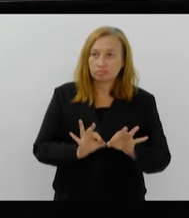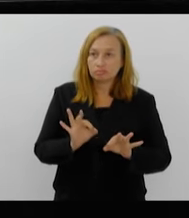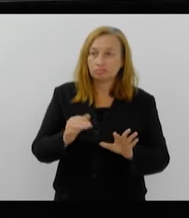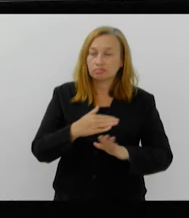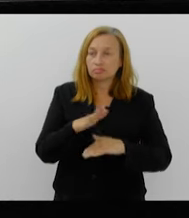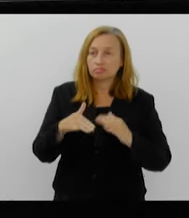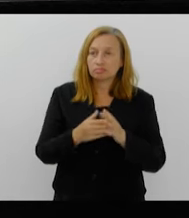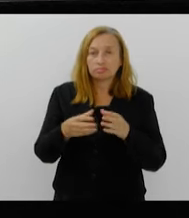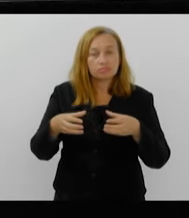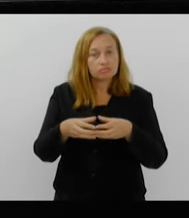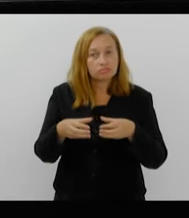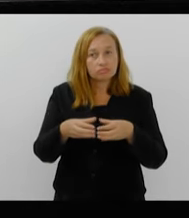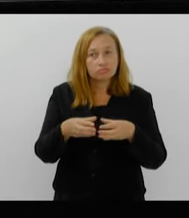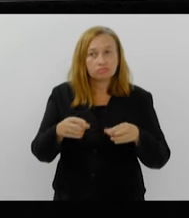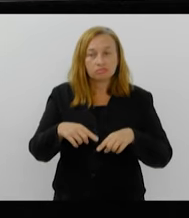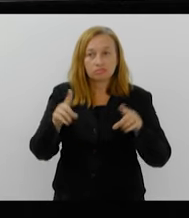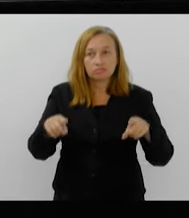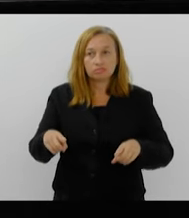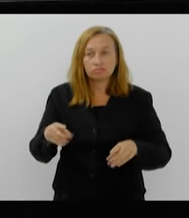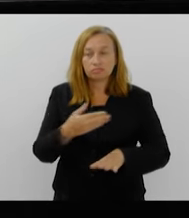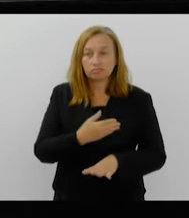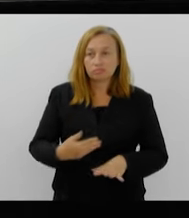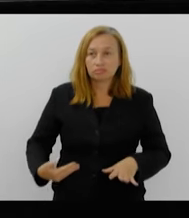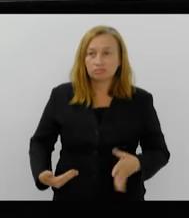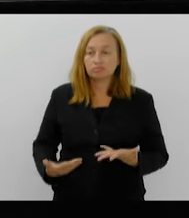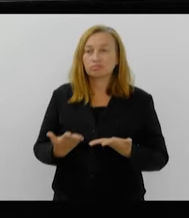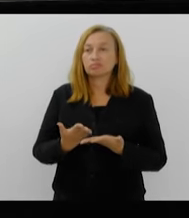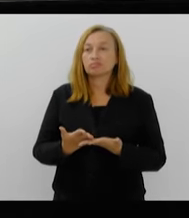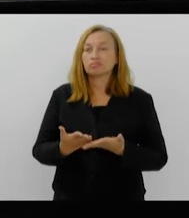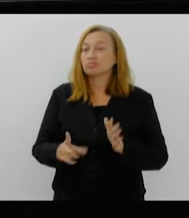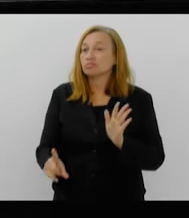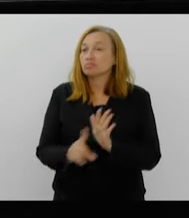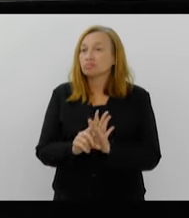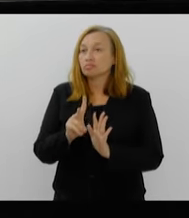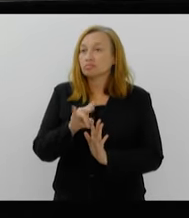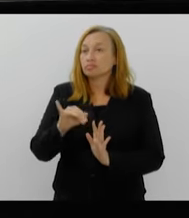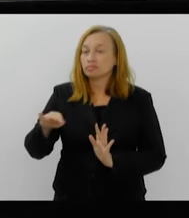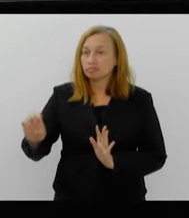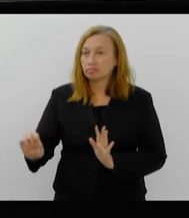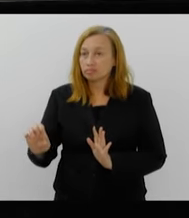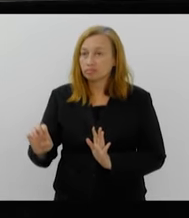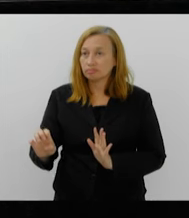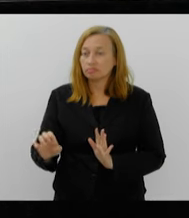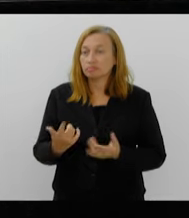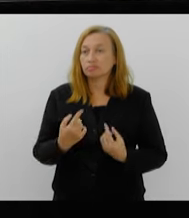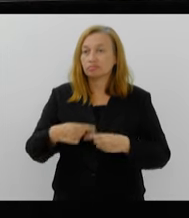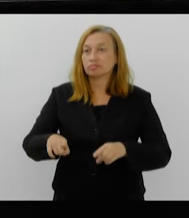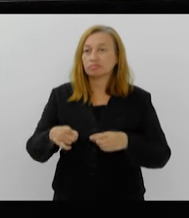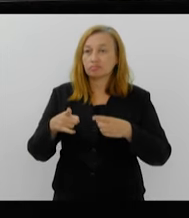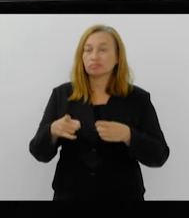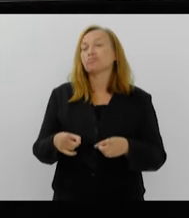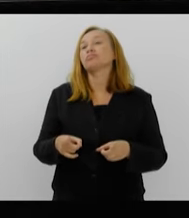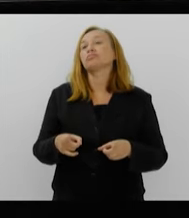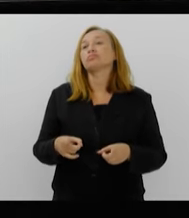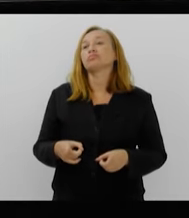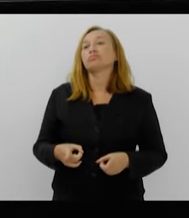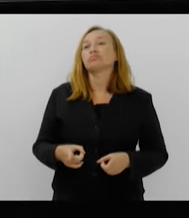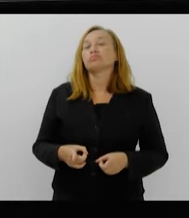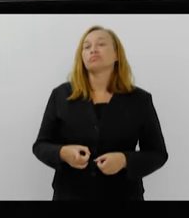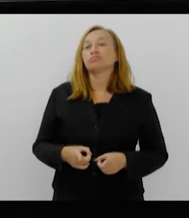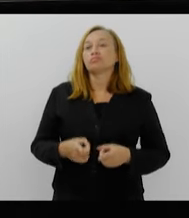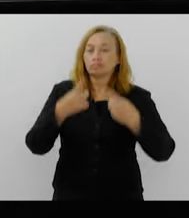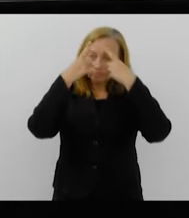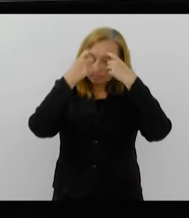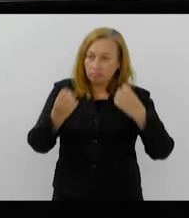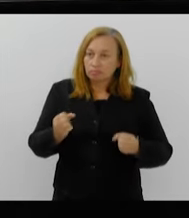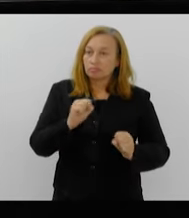o corpo de serviço público para fazer, por exemplo, a própria Lei Vini Júnior de combate ao racismo nos estádios e arenas esportivas. E